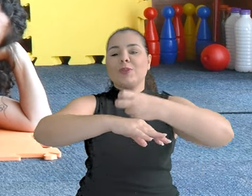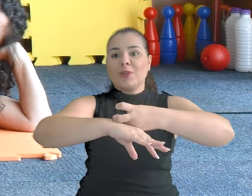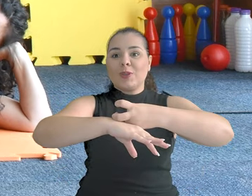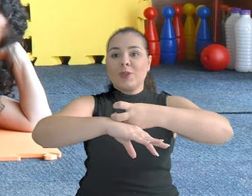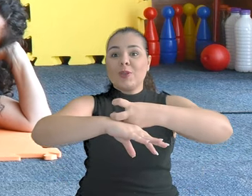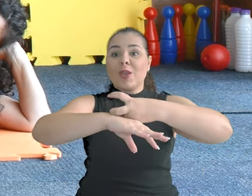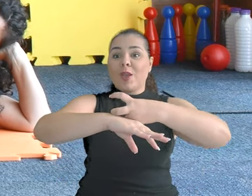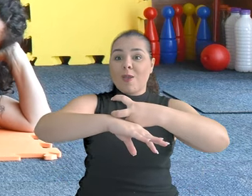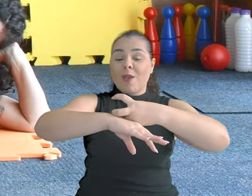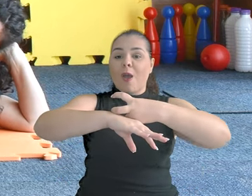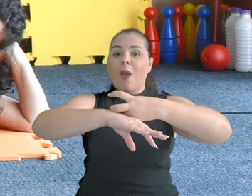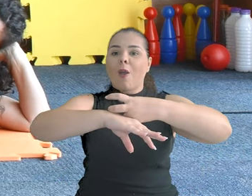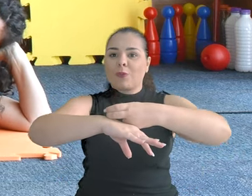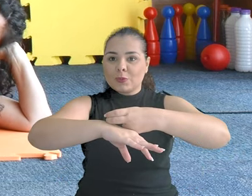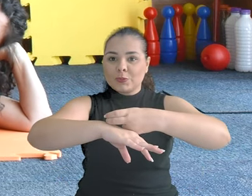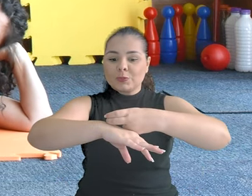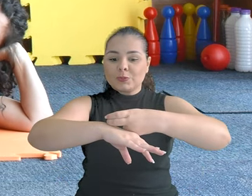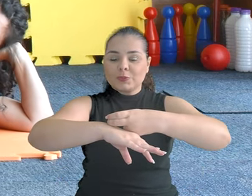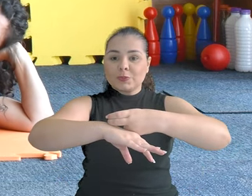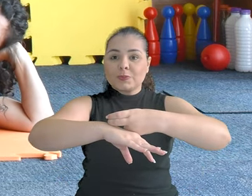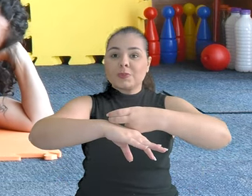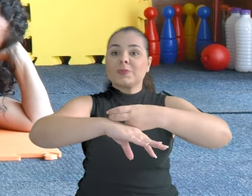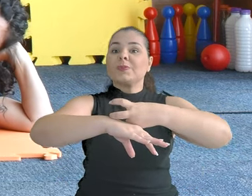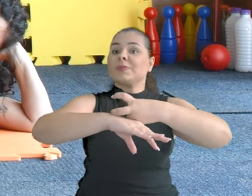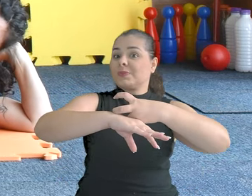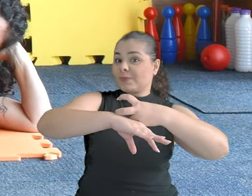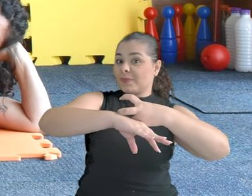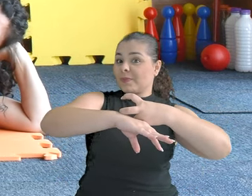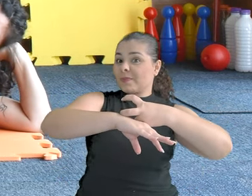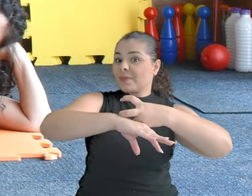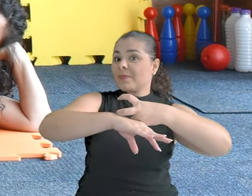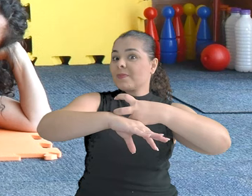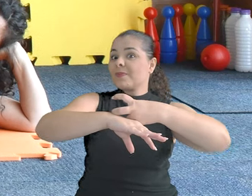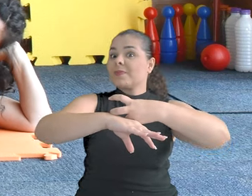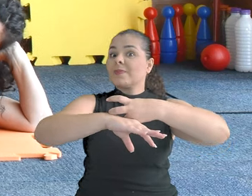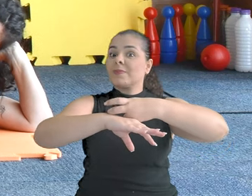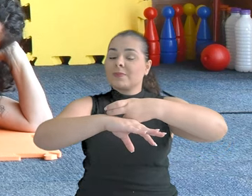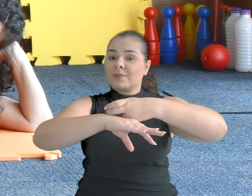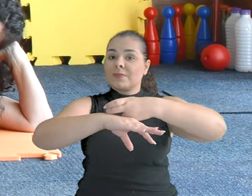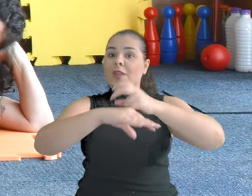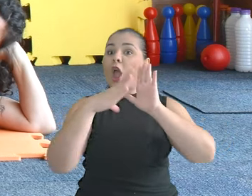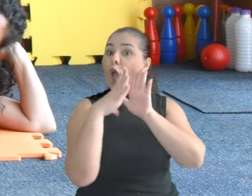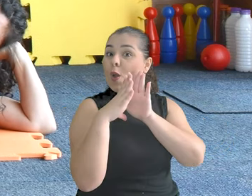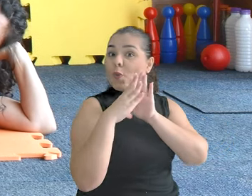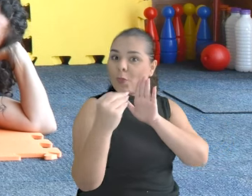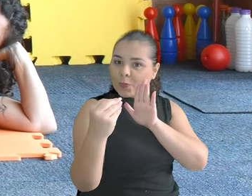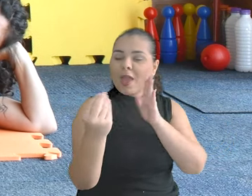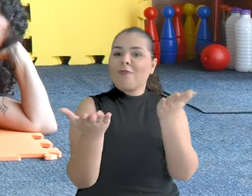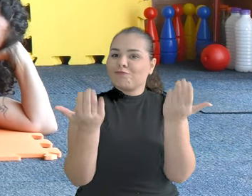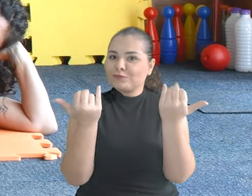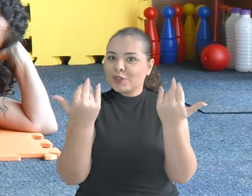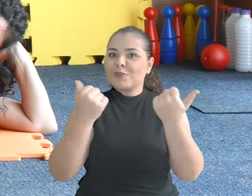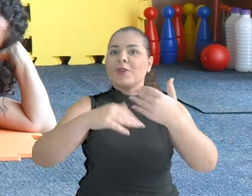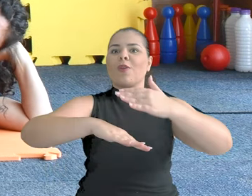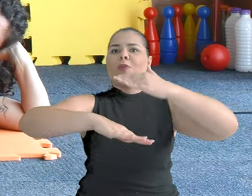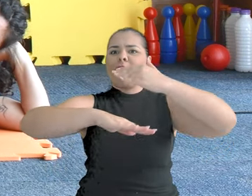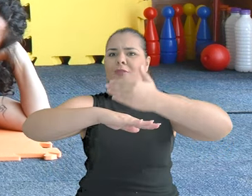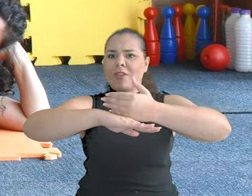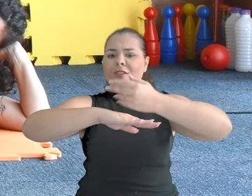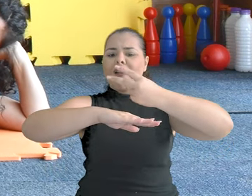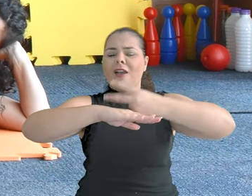no alto subiu desde seu subiu deixe